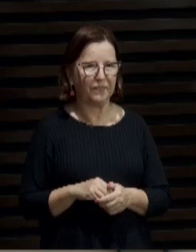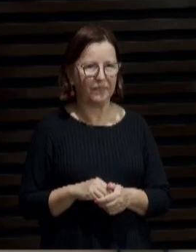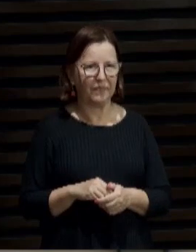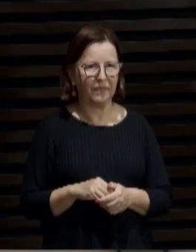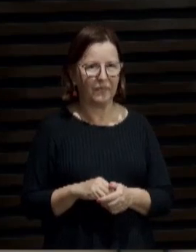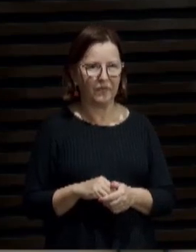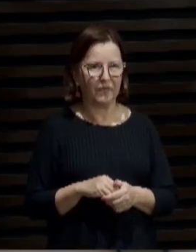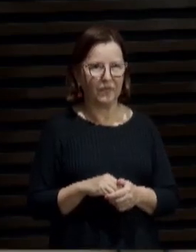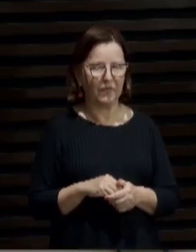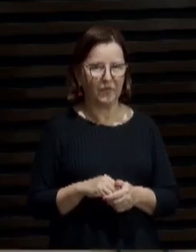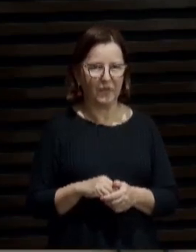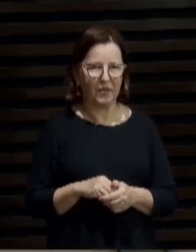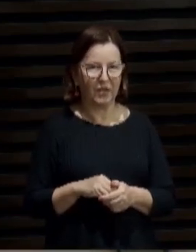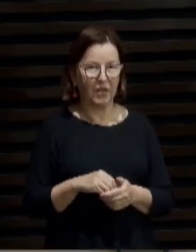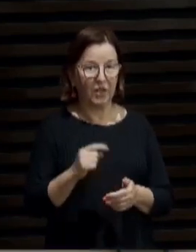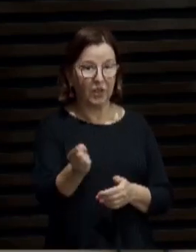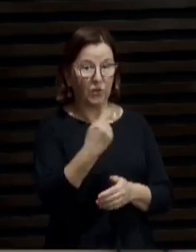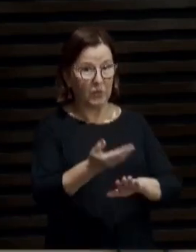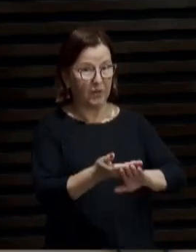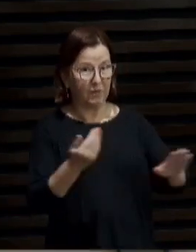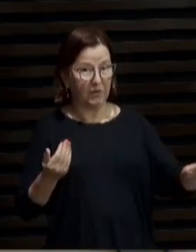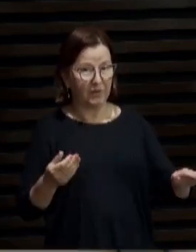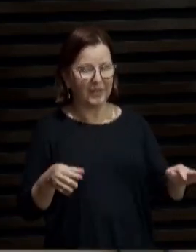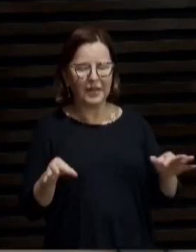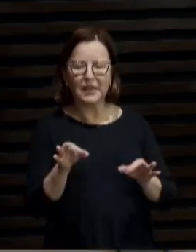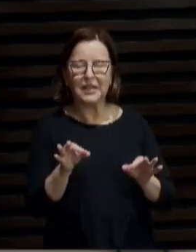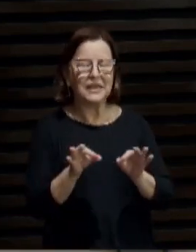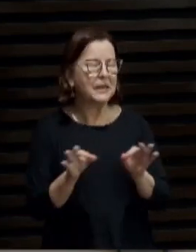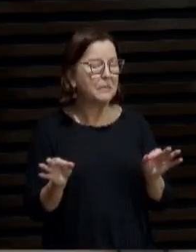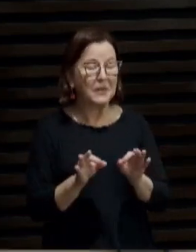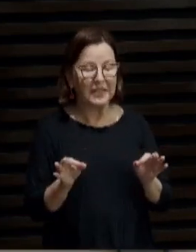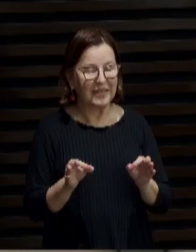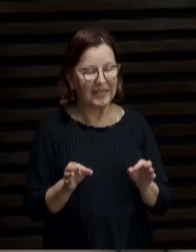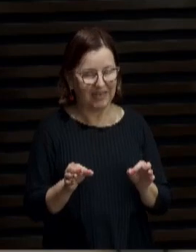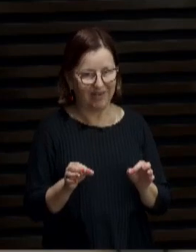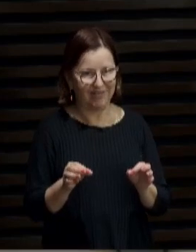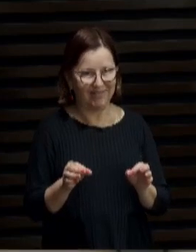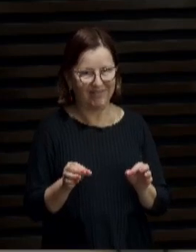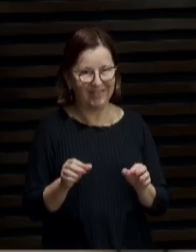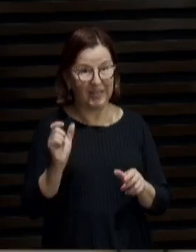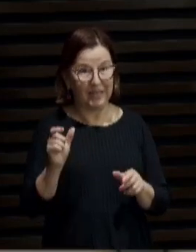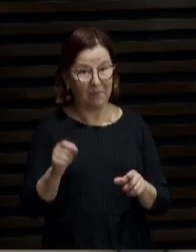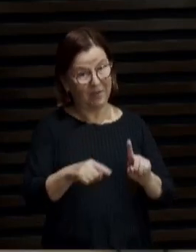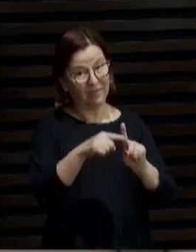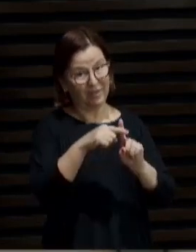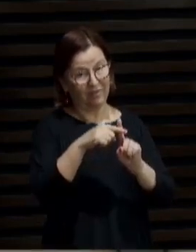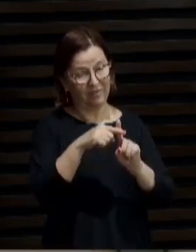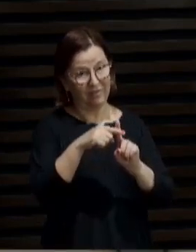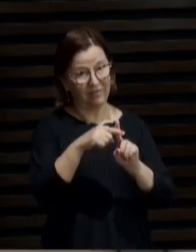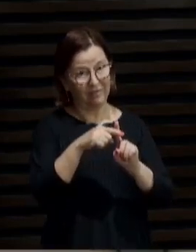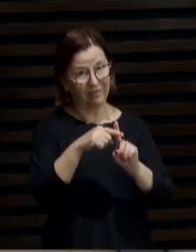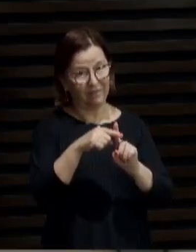nos apartando da simplicidade que há em Cristo Jesus, na palavra da cruz. Será, meu irmão? Olhe para dentro de você. É um